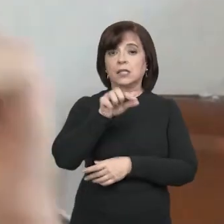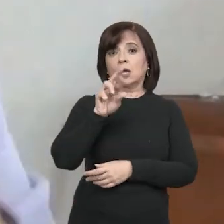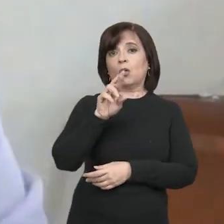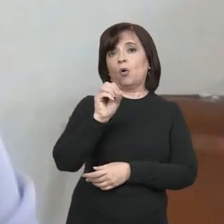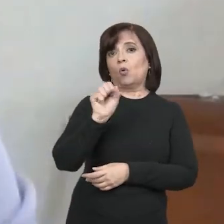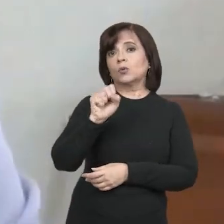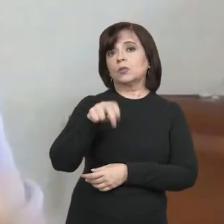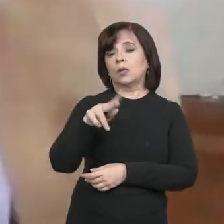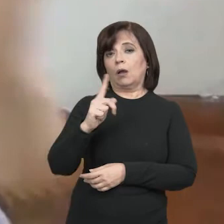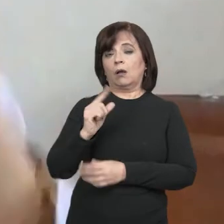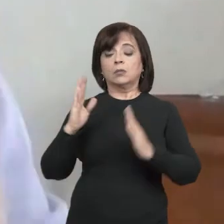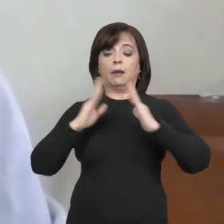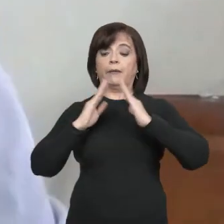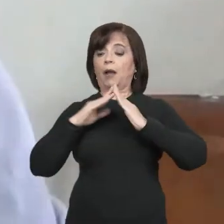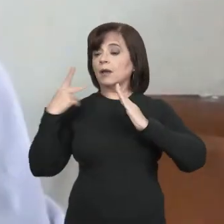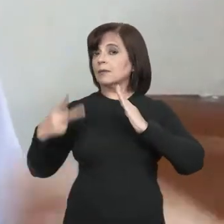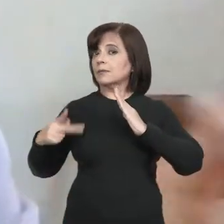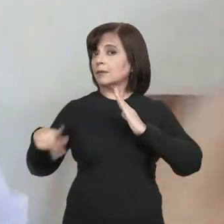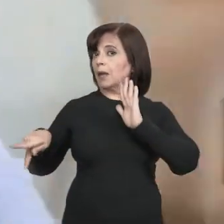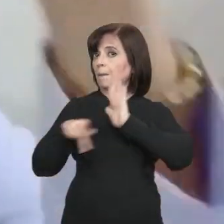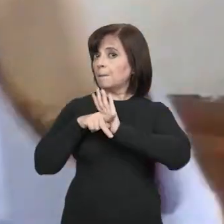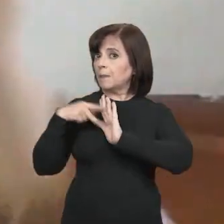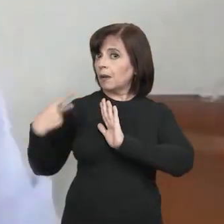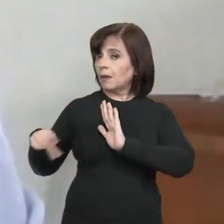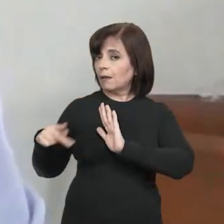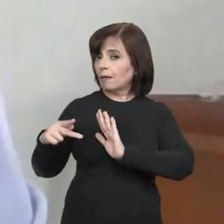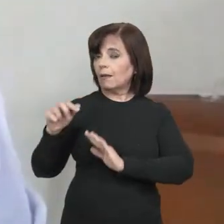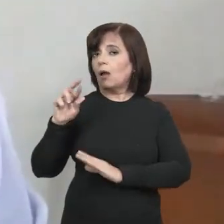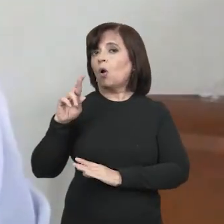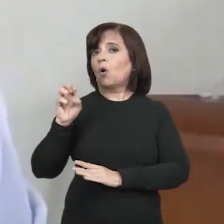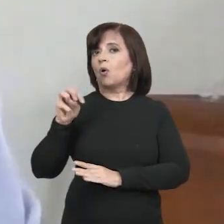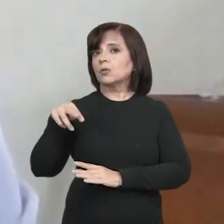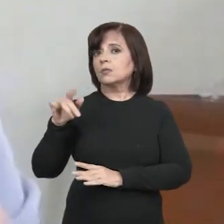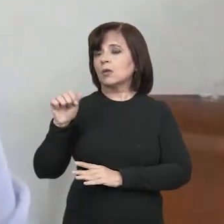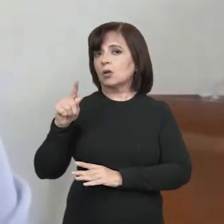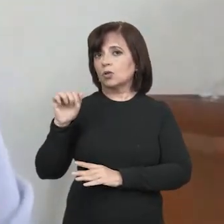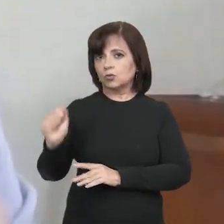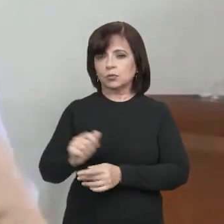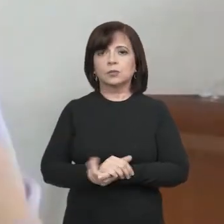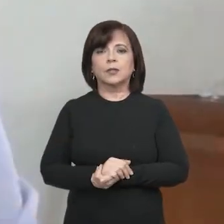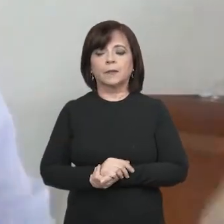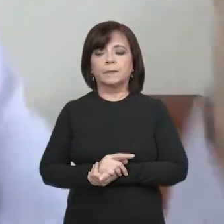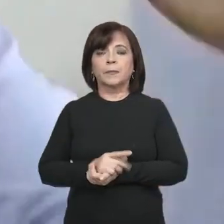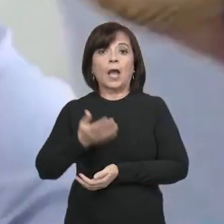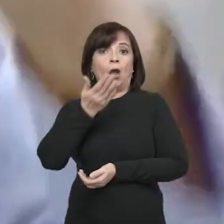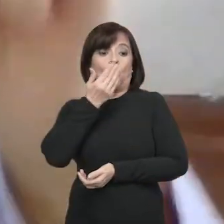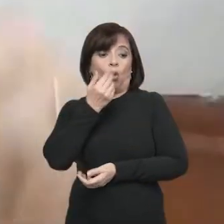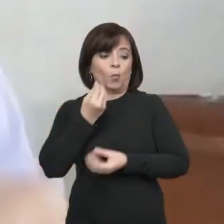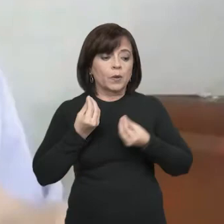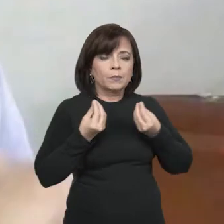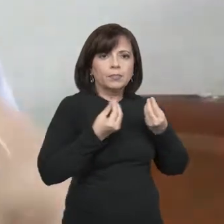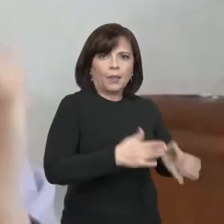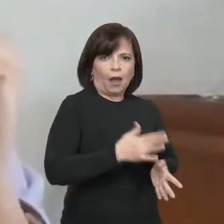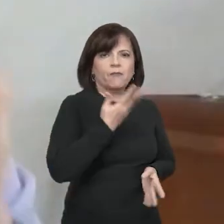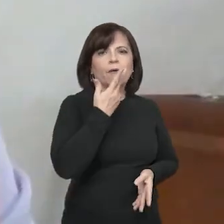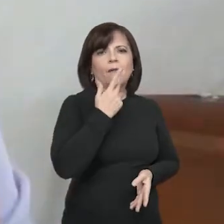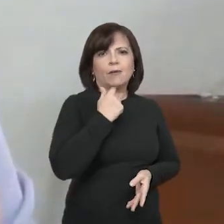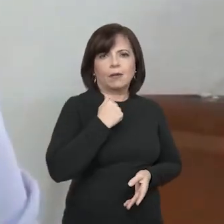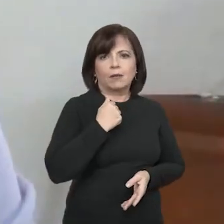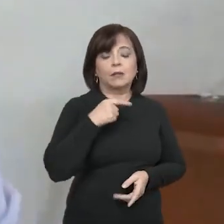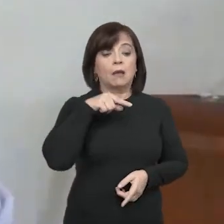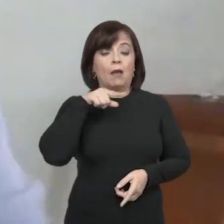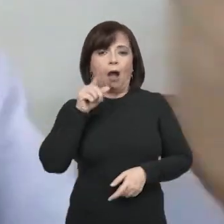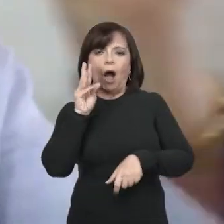Essa senhora, a senhora Rosângela, ela morava nesse imóvel, ela era proprietária deste imóvel, ela dava alimentação para essa